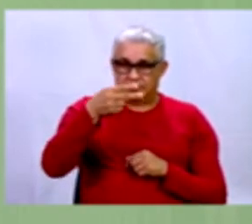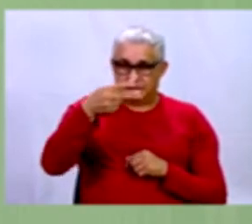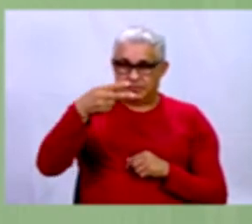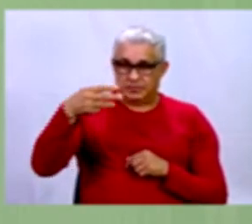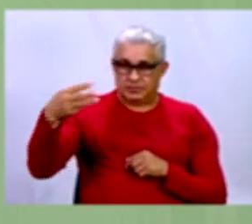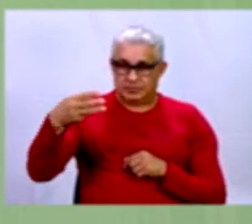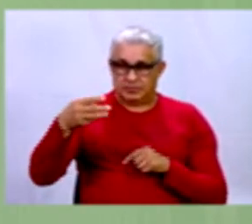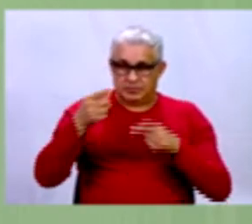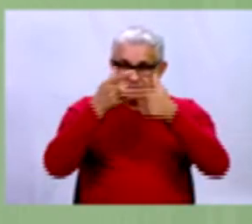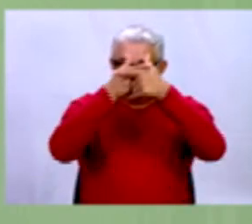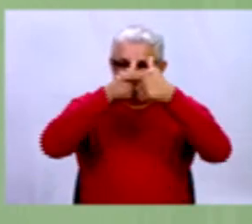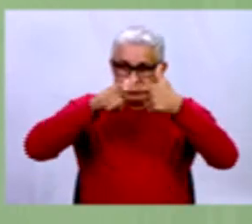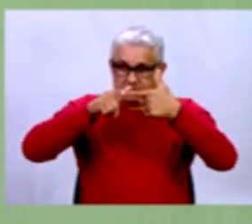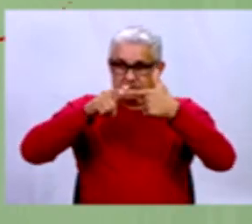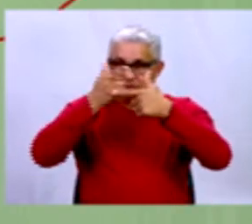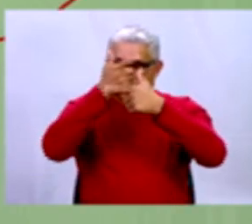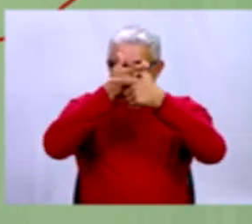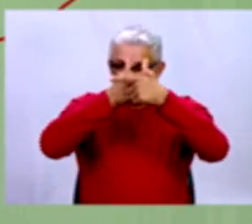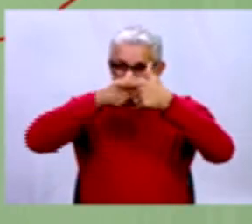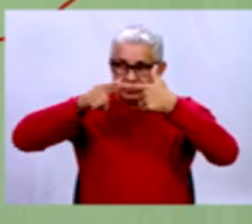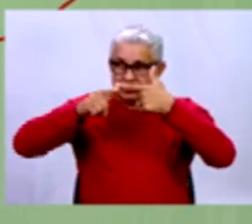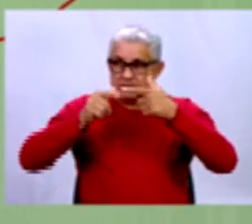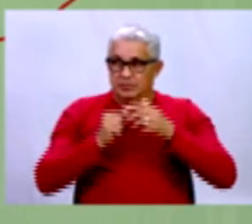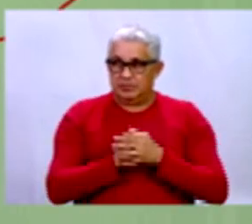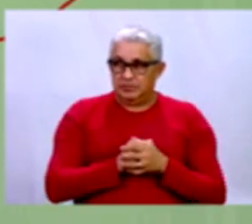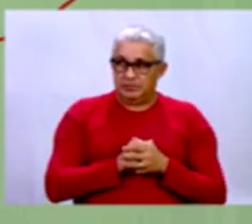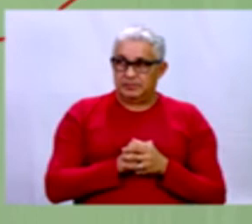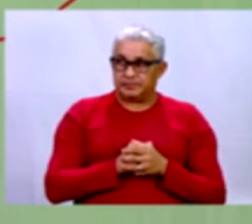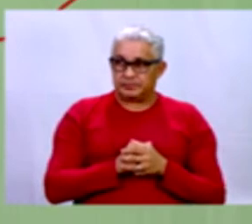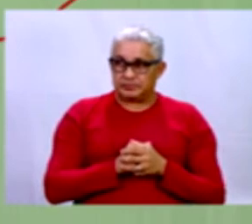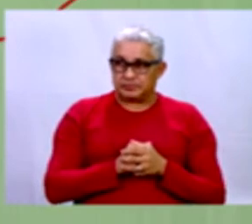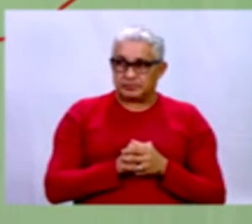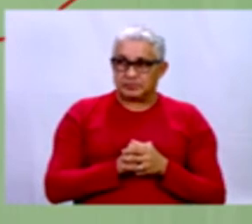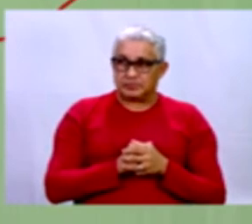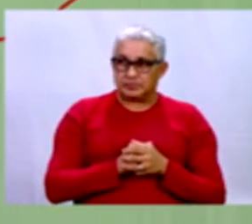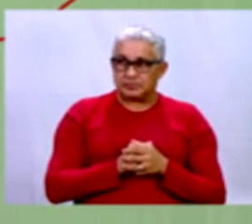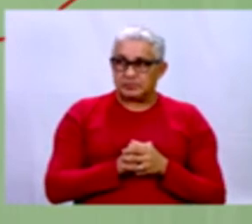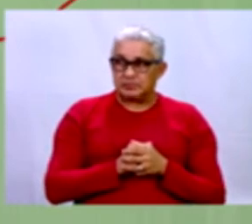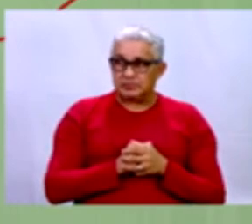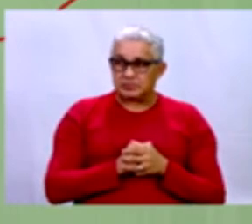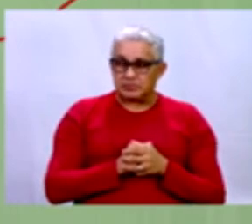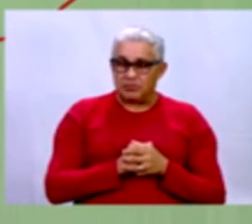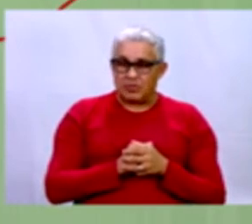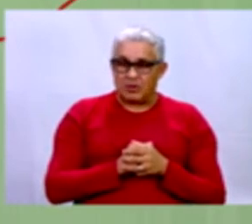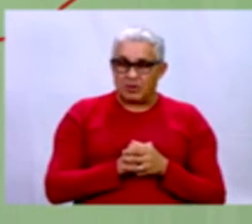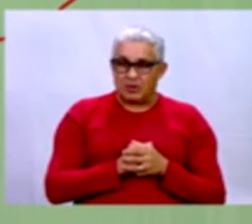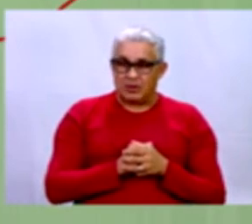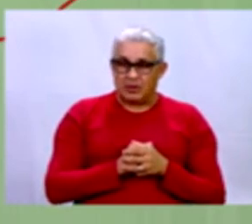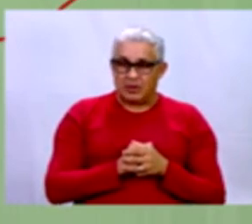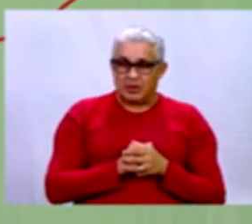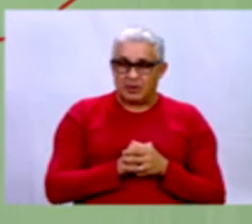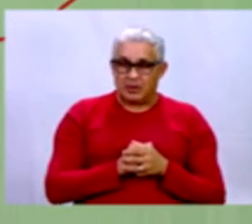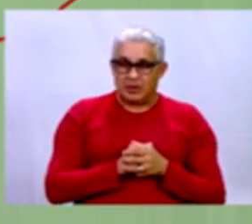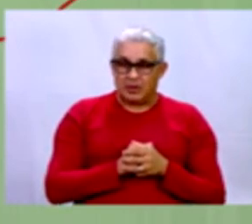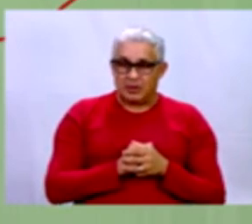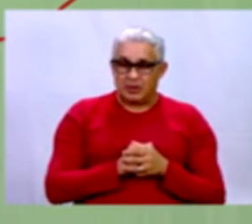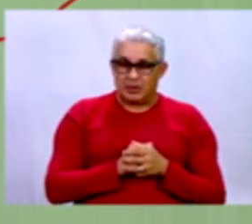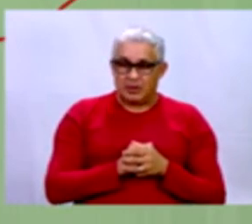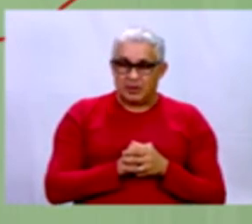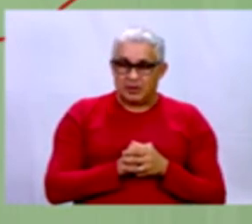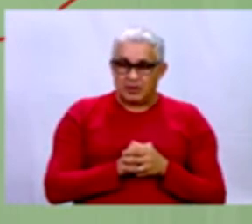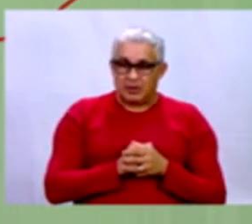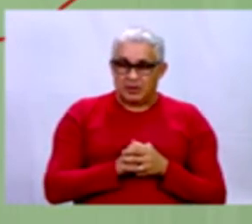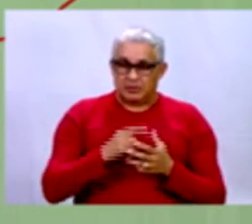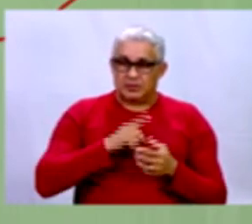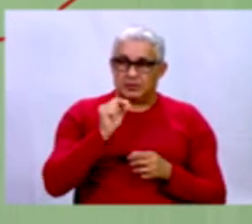0,13223, divididos por, quando a gente faz essa multiplicação aqui, 0,0179 vezes 1,13223,